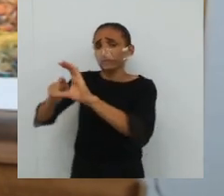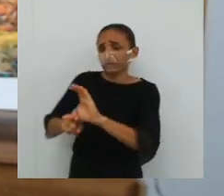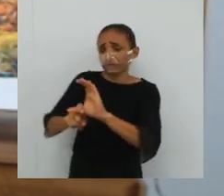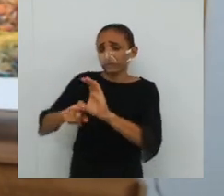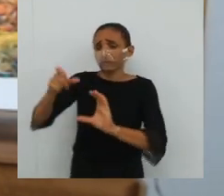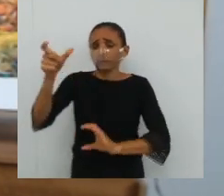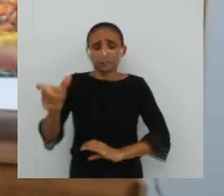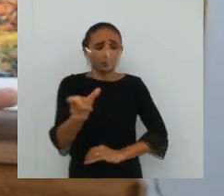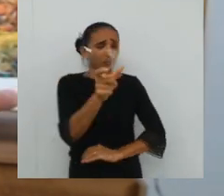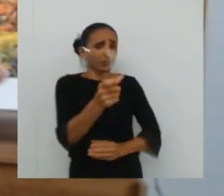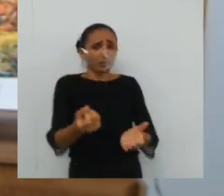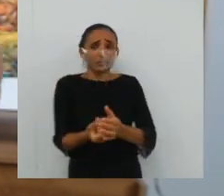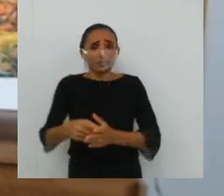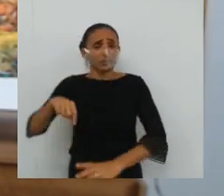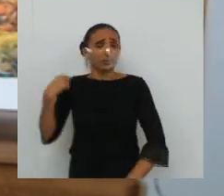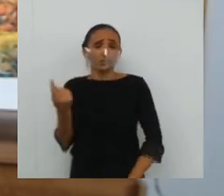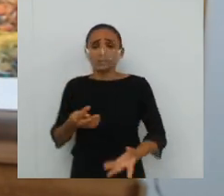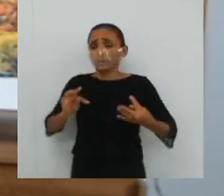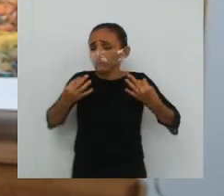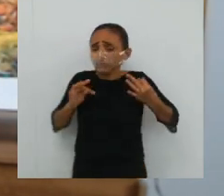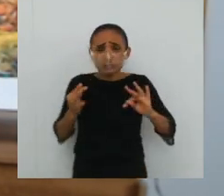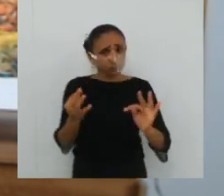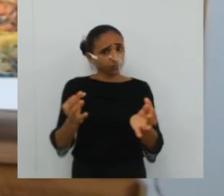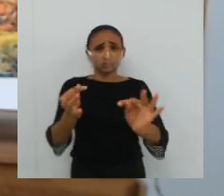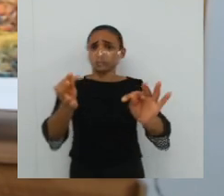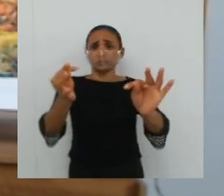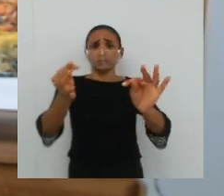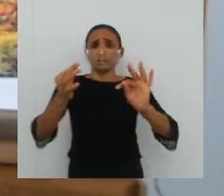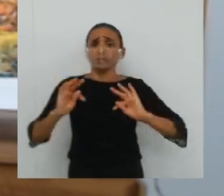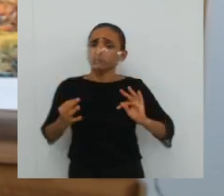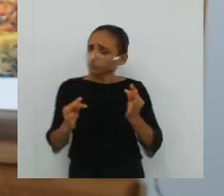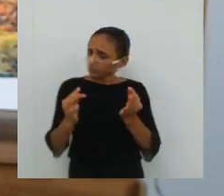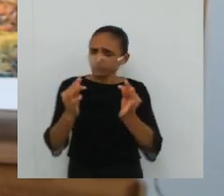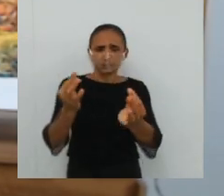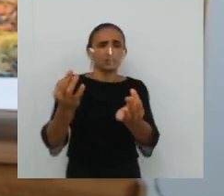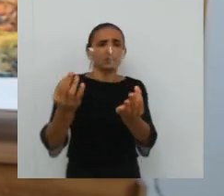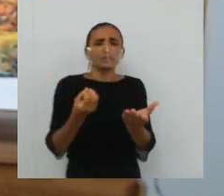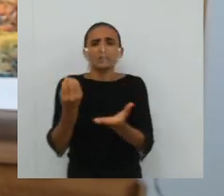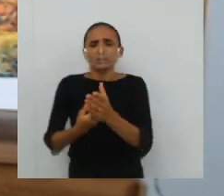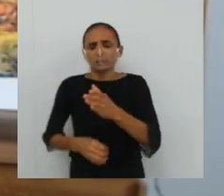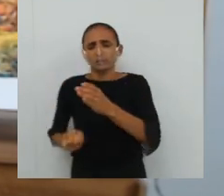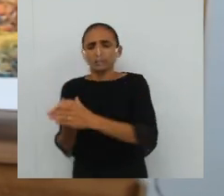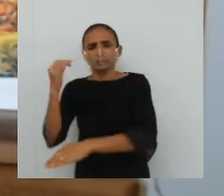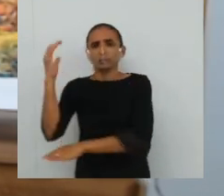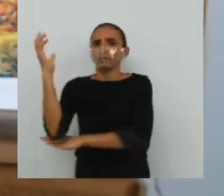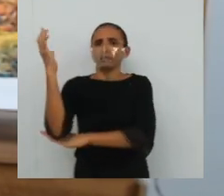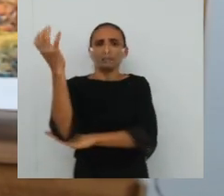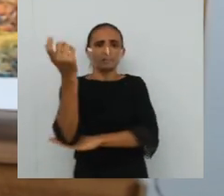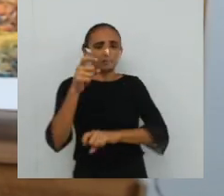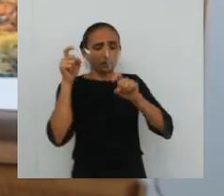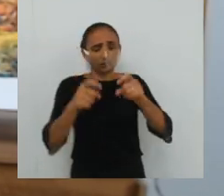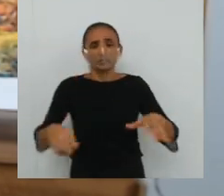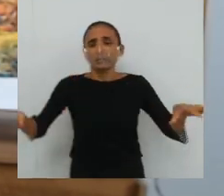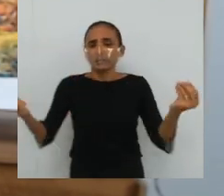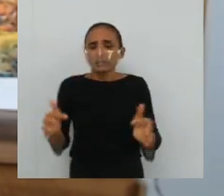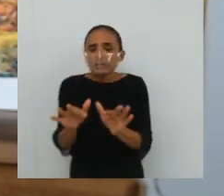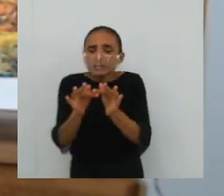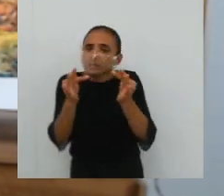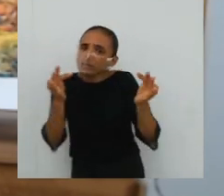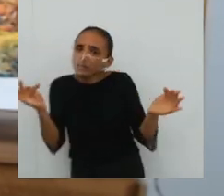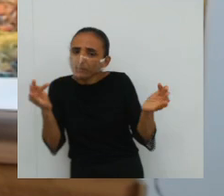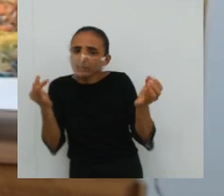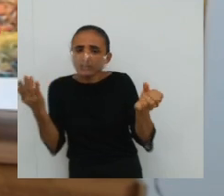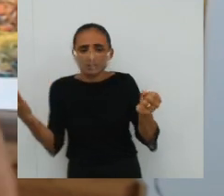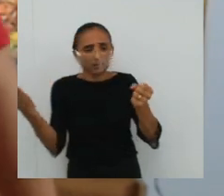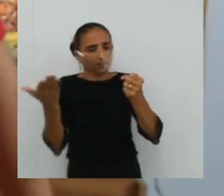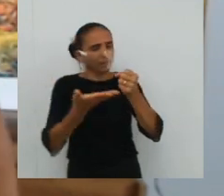nós vivemos hoje num mundo globalizado e tecnológico. E a agricultura produz produtos simples, primários.